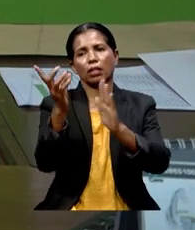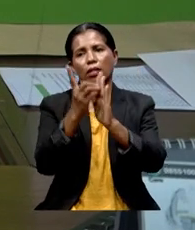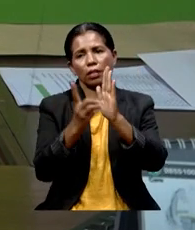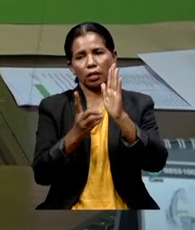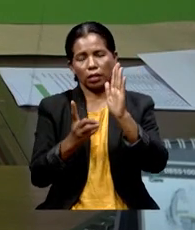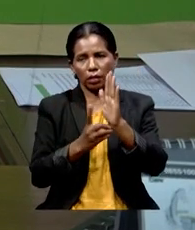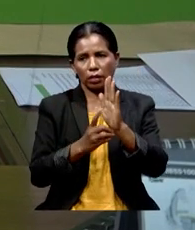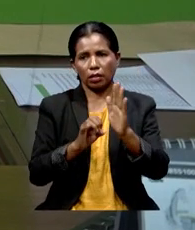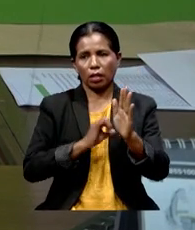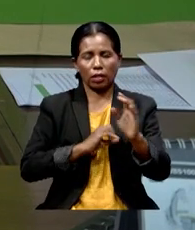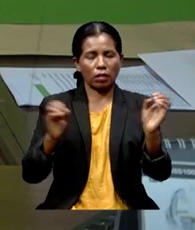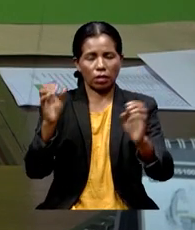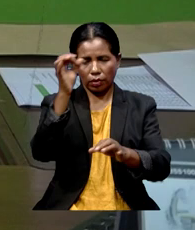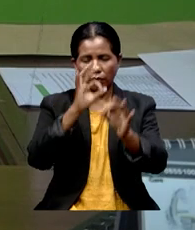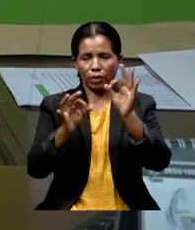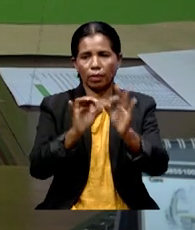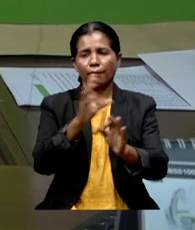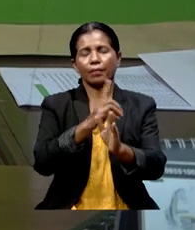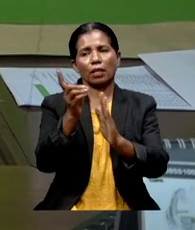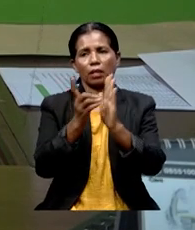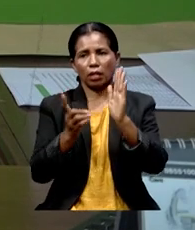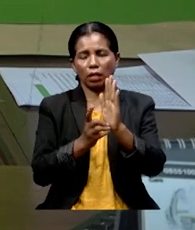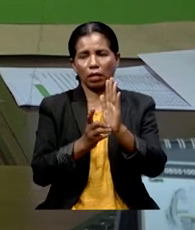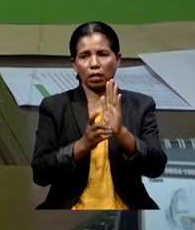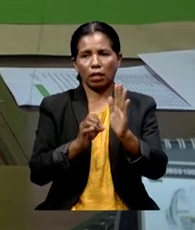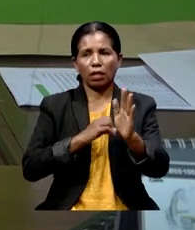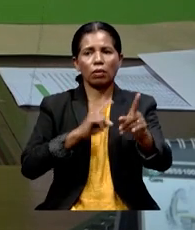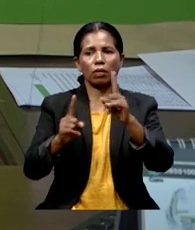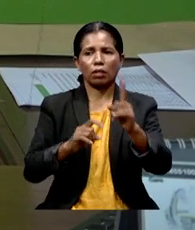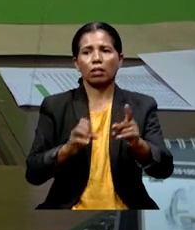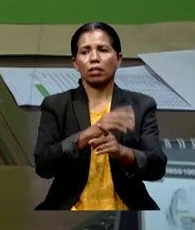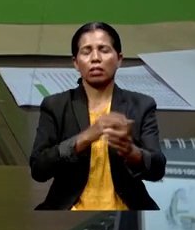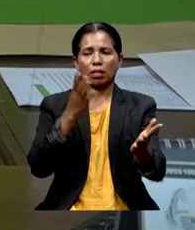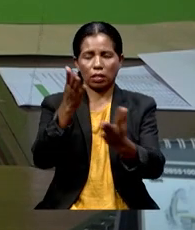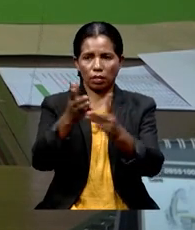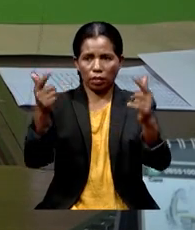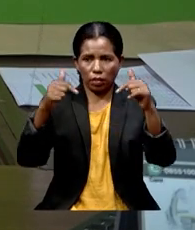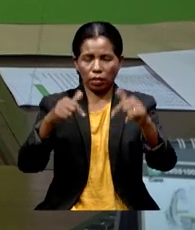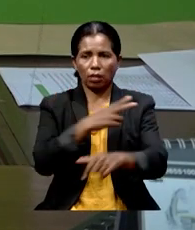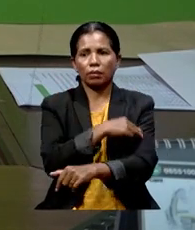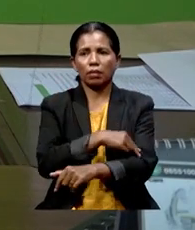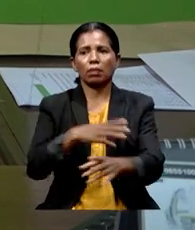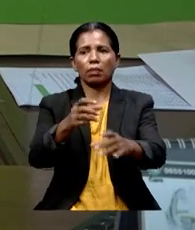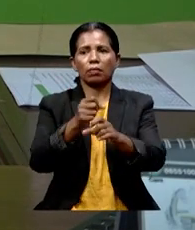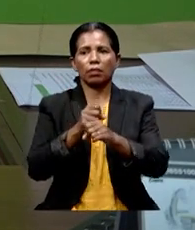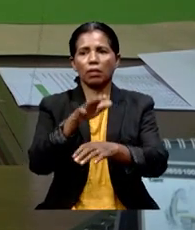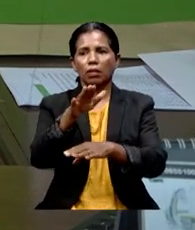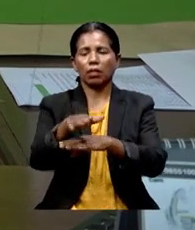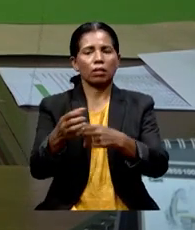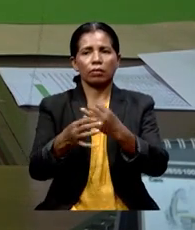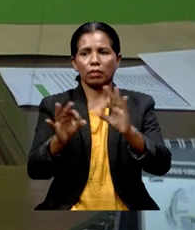dados estatísticos, nem aula fierida. Dados estatísticos, nem hansa, colhia fierida. Ou ainda nem está mais, ou ainda no hospital, mais forte, e lorai, nem beira